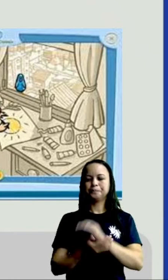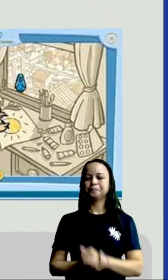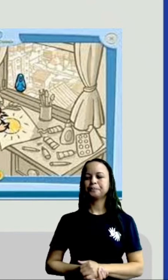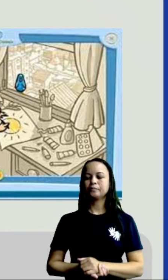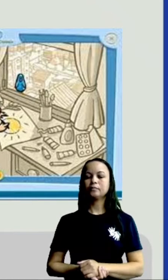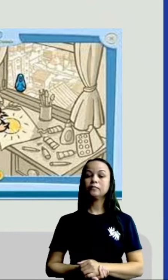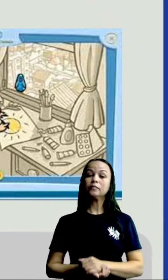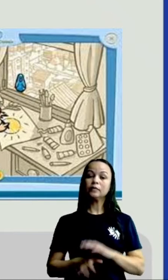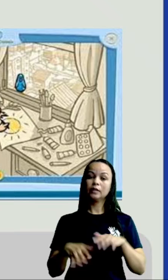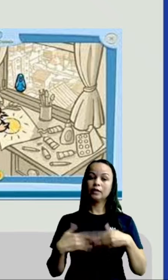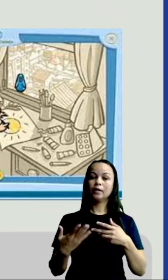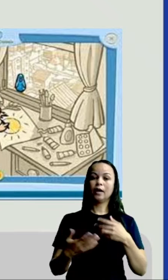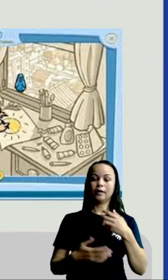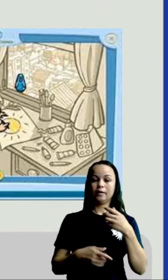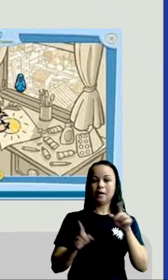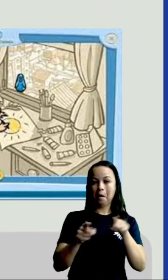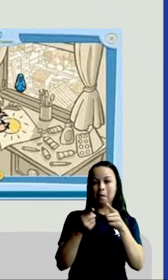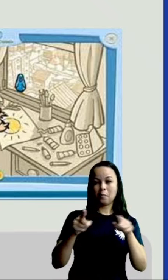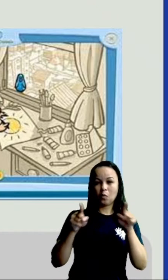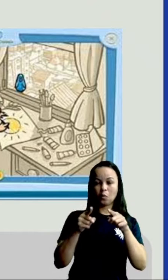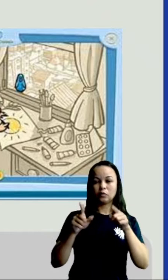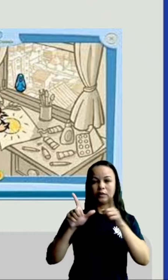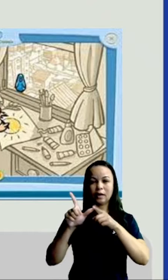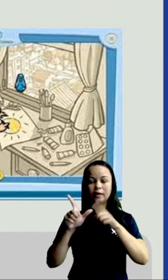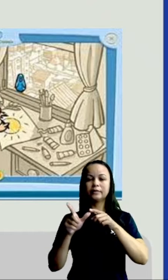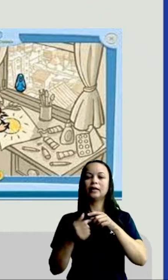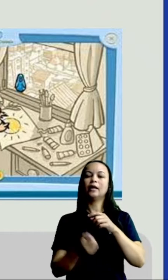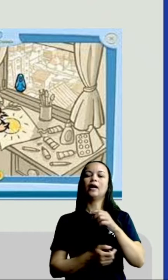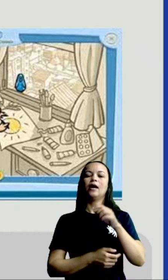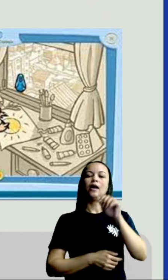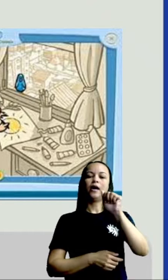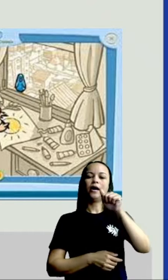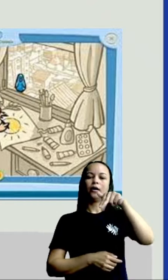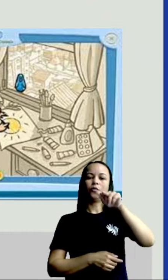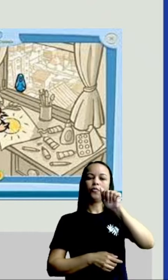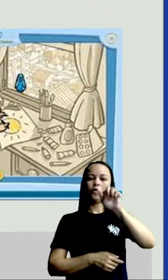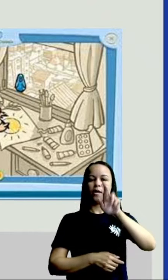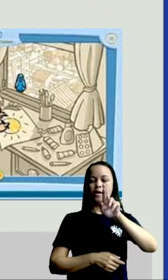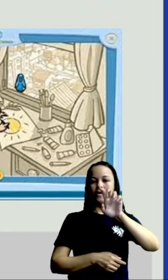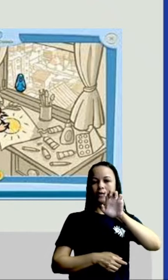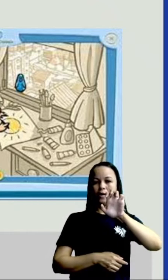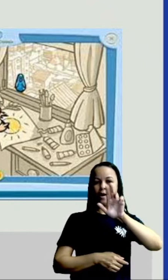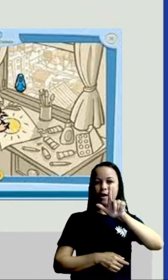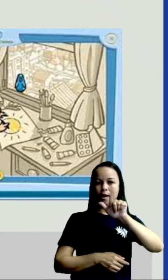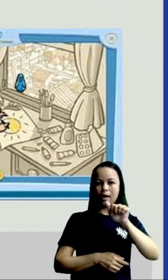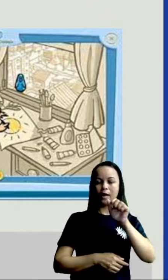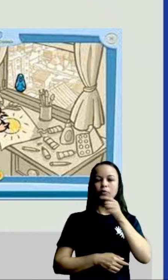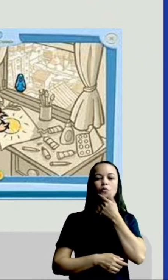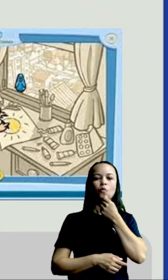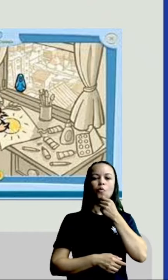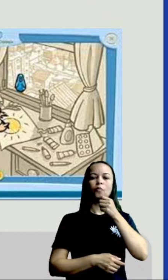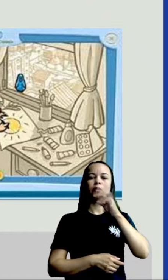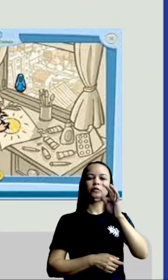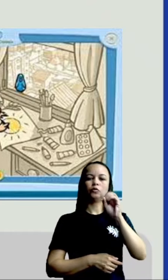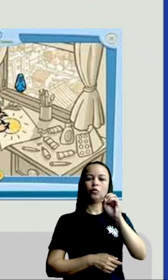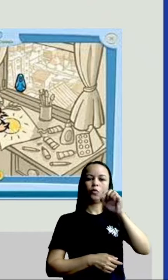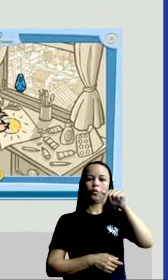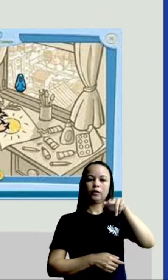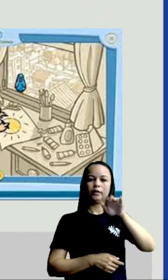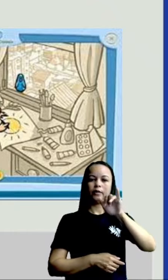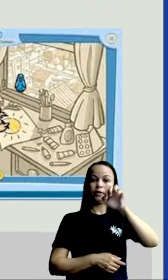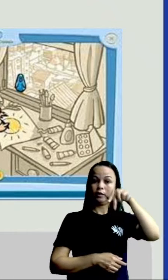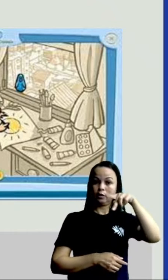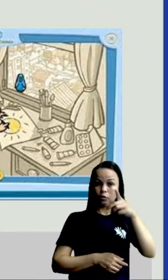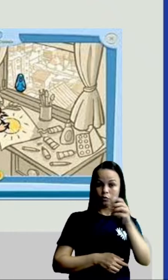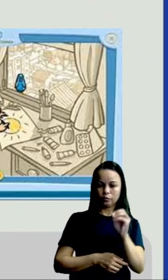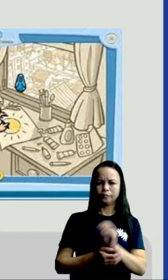é a música a letra da música Aquarela de Toquinho vamos lá e aí Aquarela Toquinho